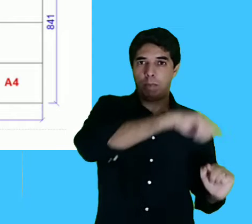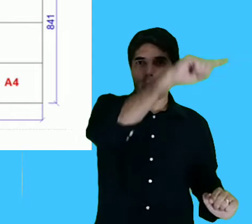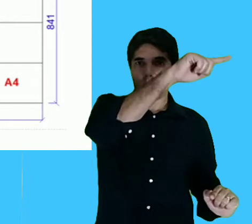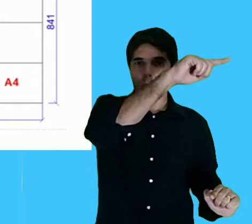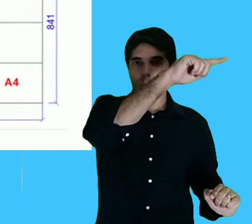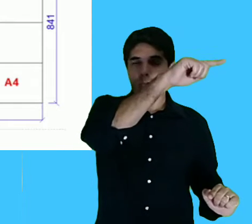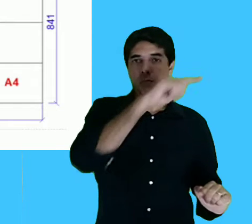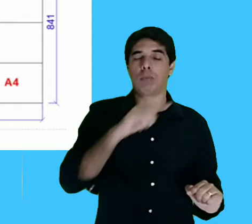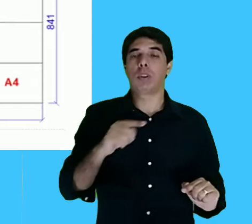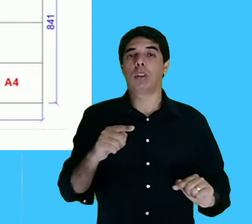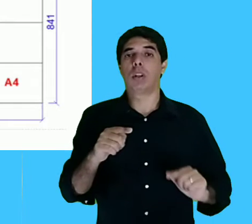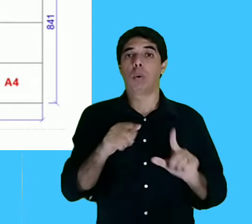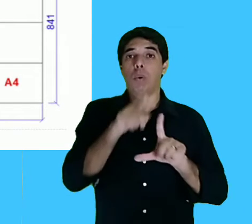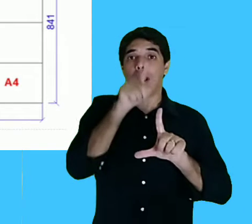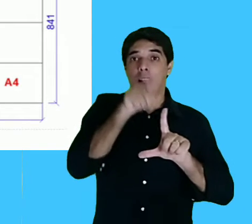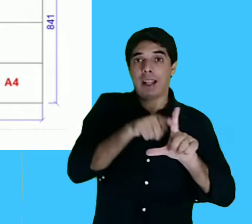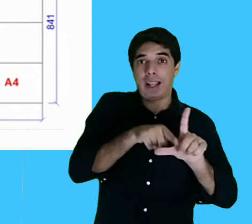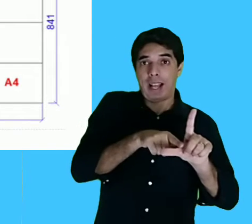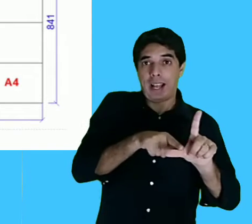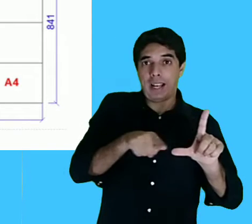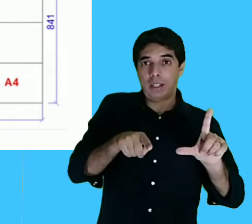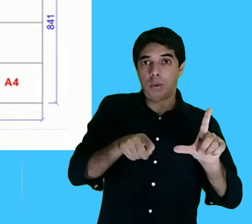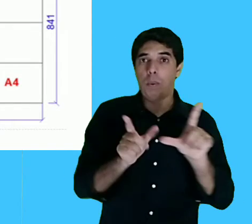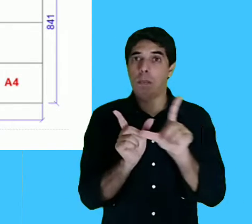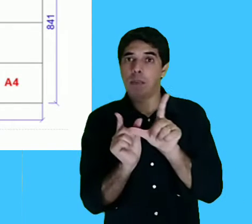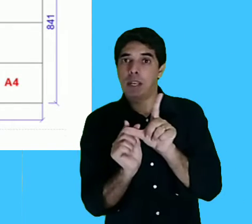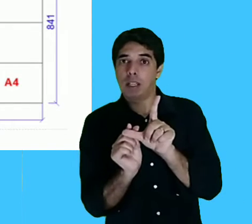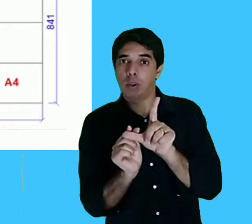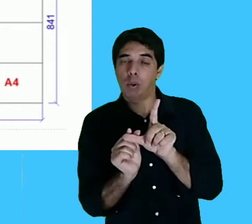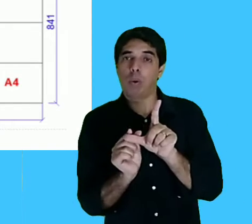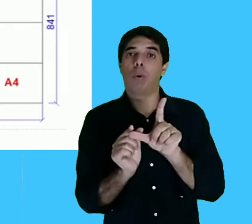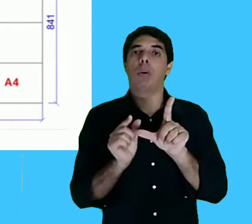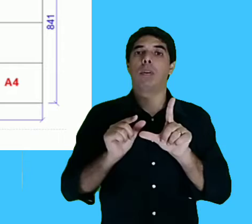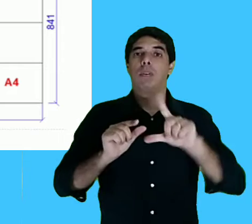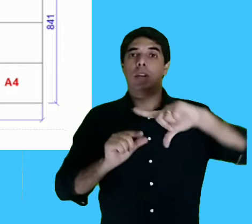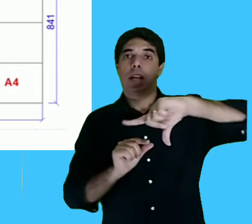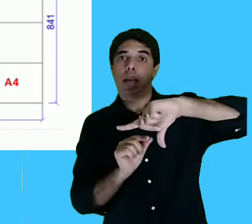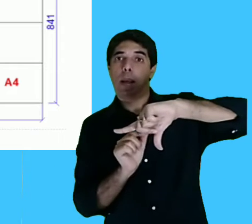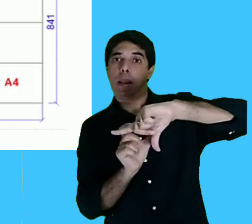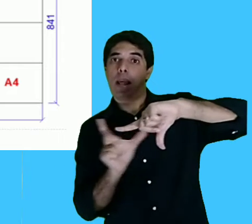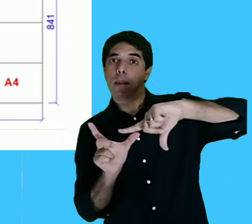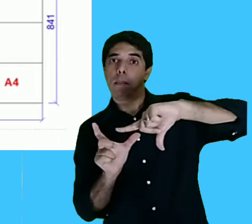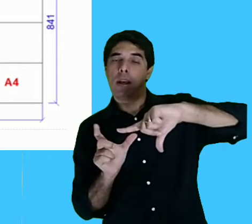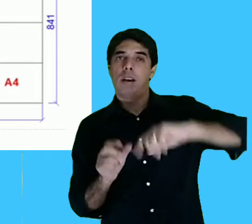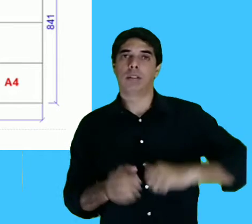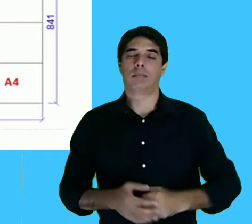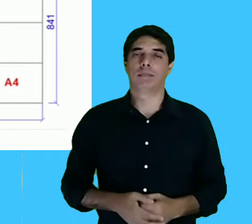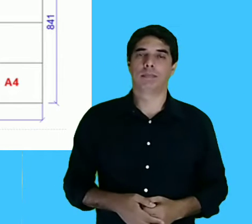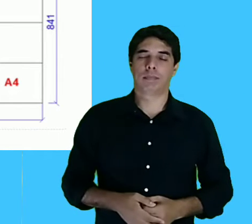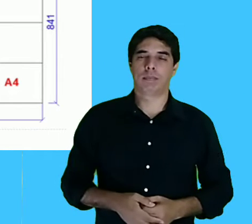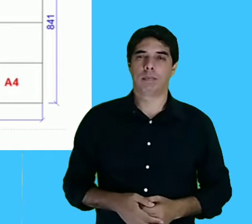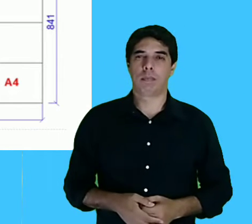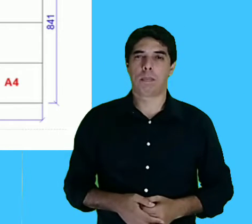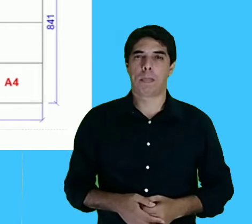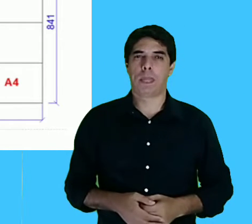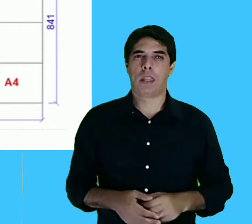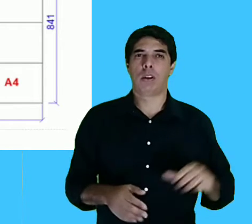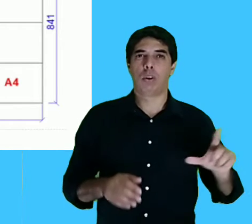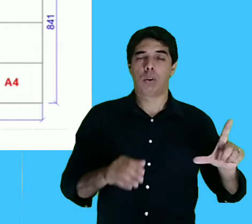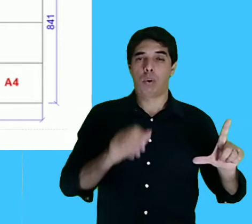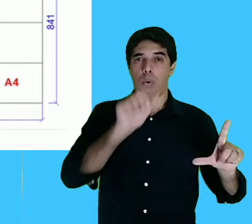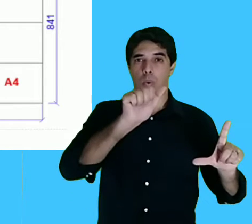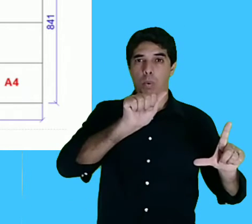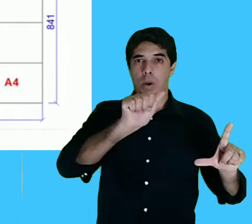a metade do lado maior do formato A0 corresponde ao lado